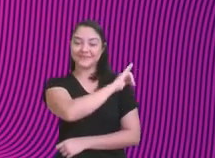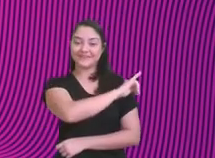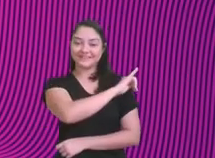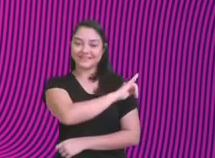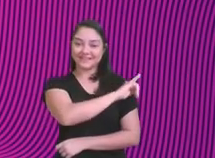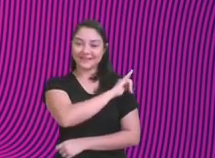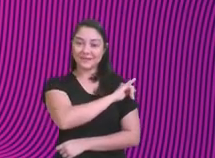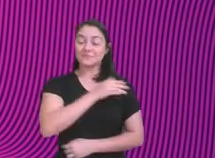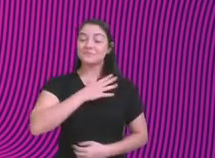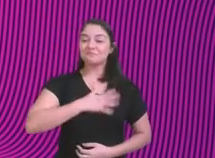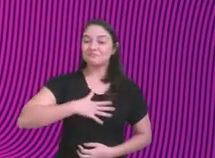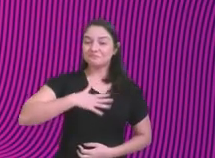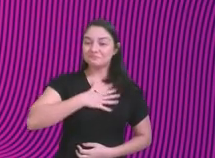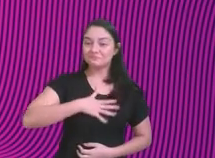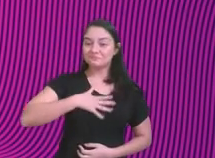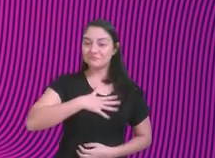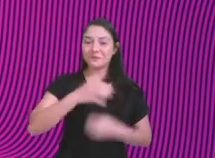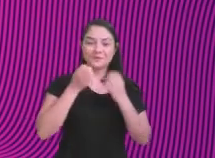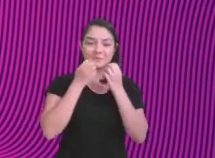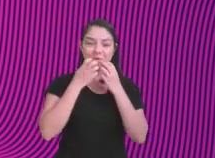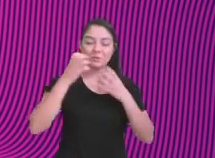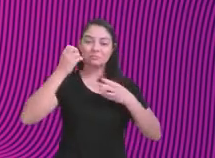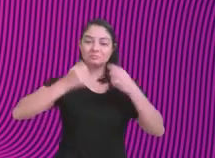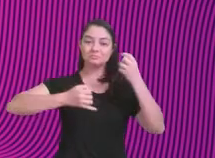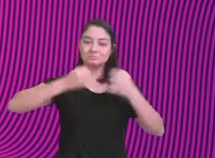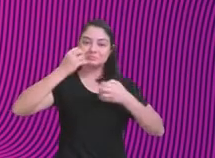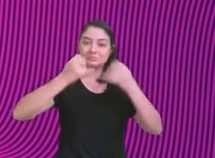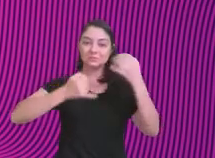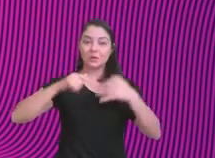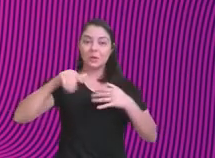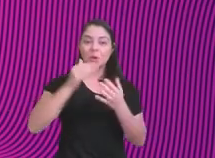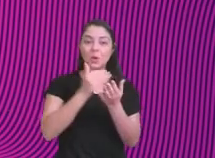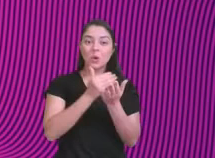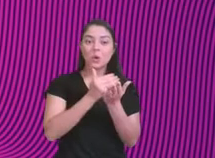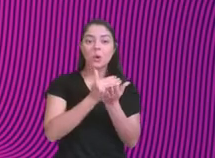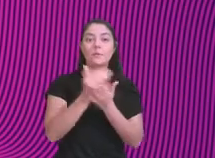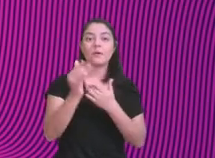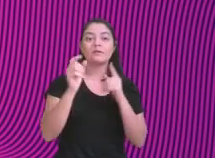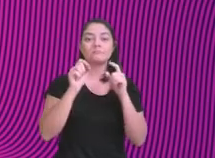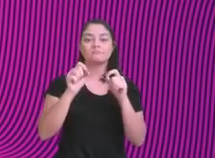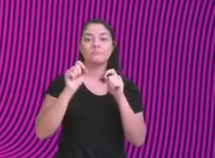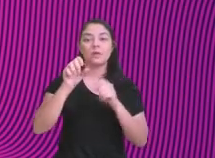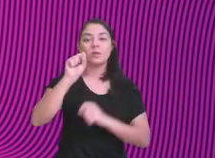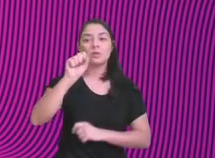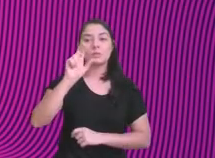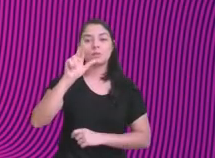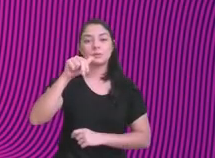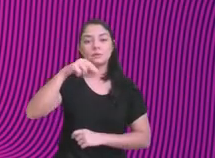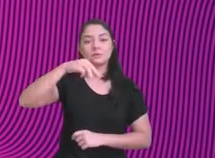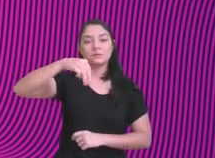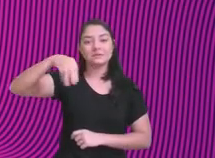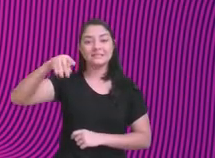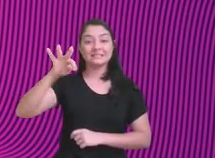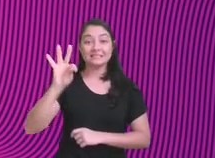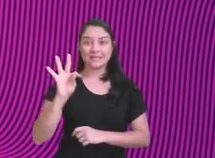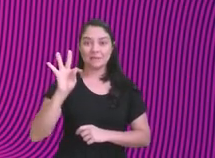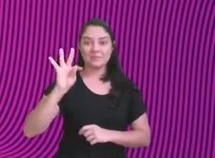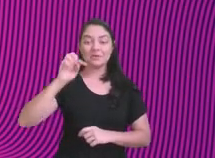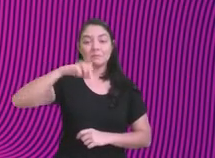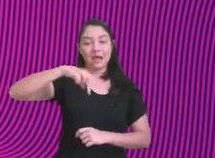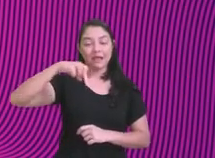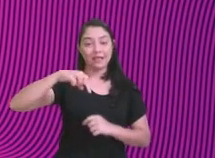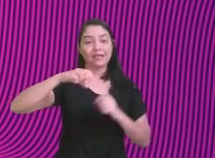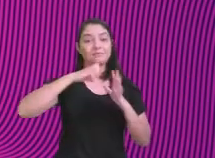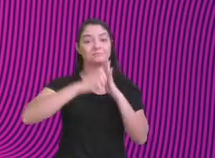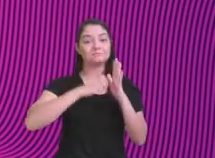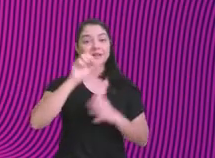prazer, inicio o módulo de Oncologia Gastrointestinal no segundo Summit Internacional Américas Serviços Médicos.